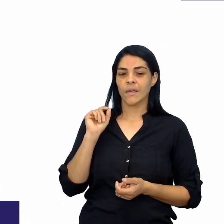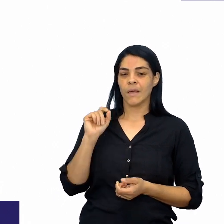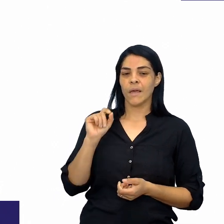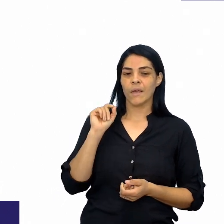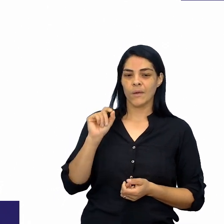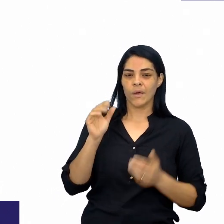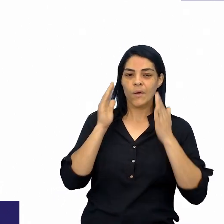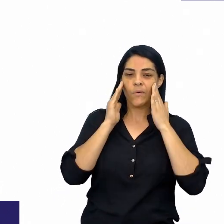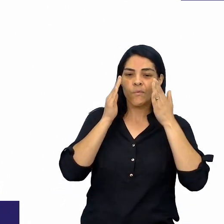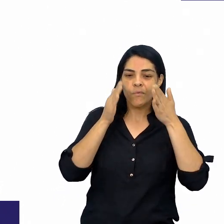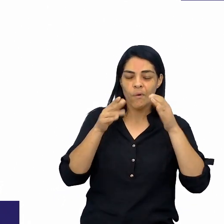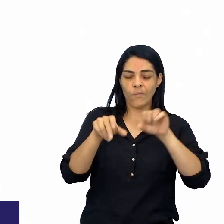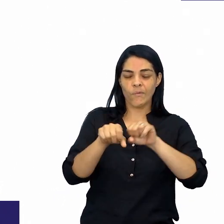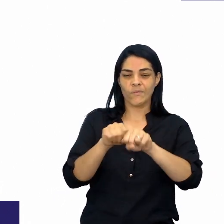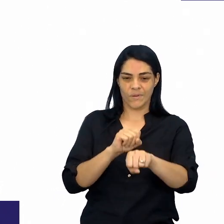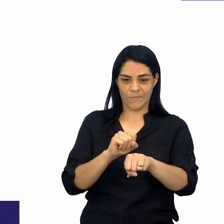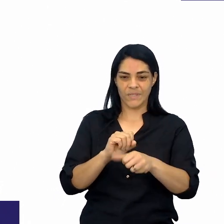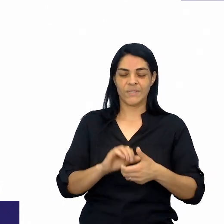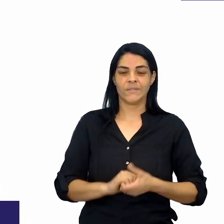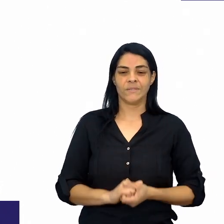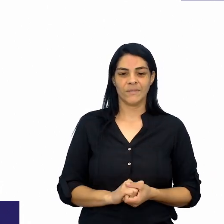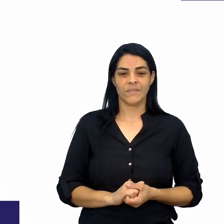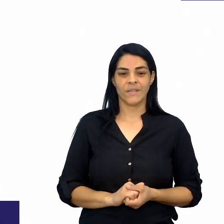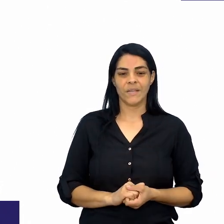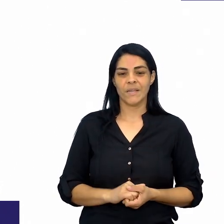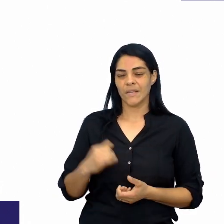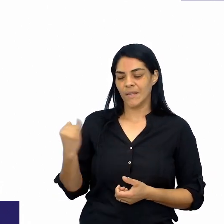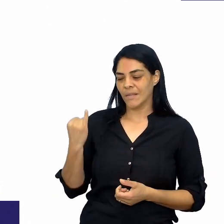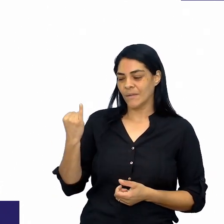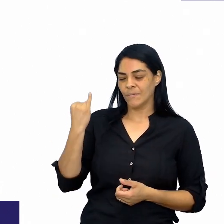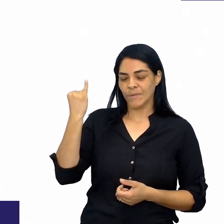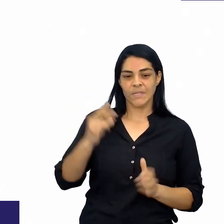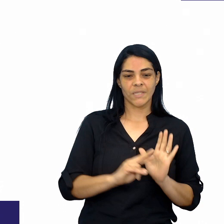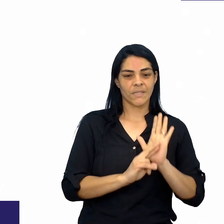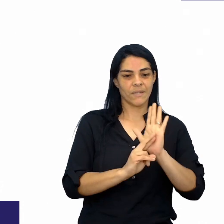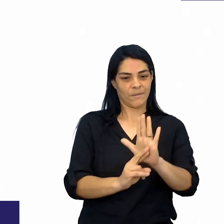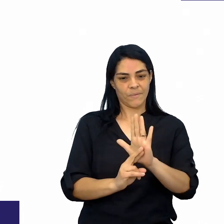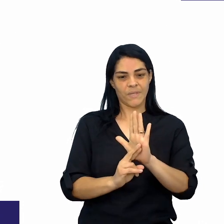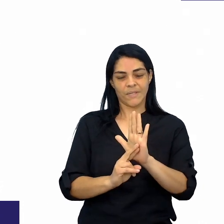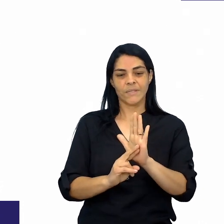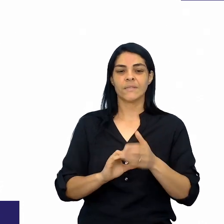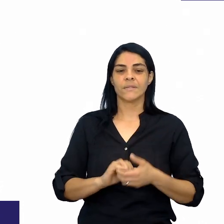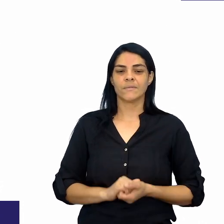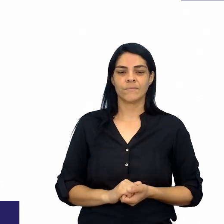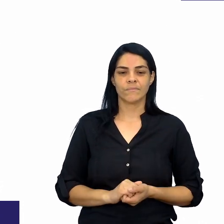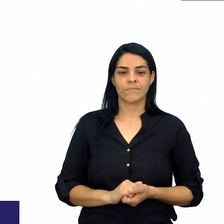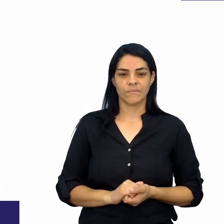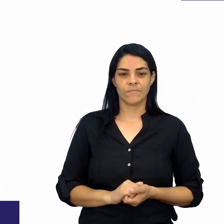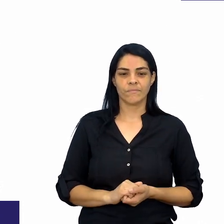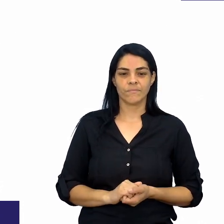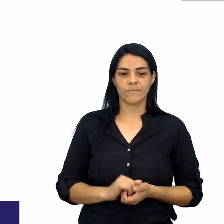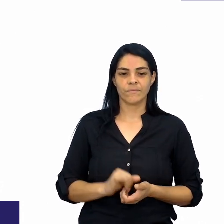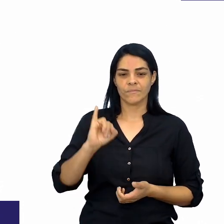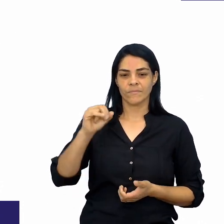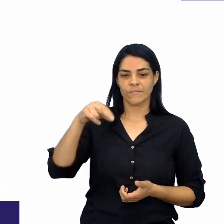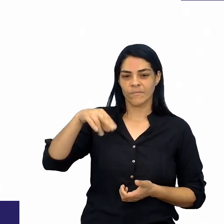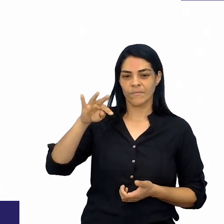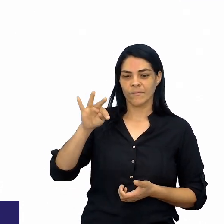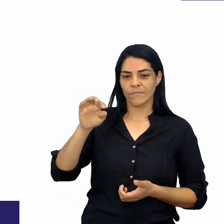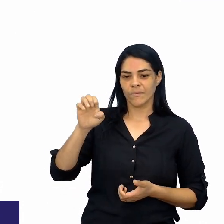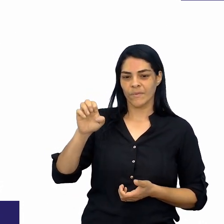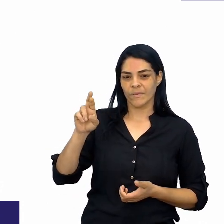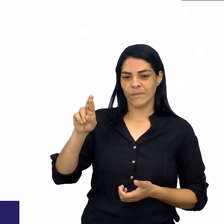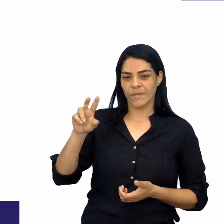foco formativo. A importância da representação do interlocutor. Eu